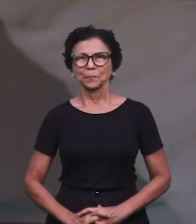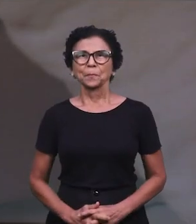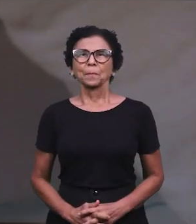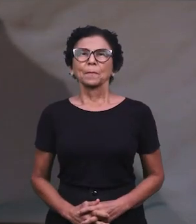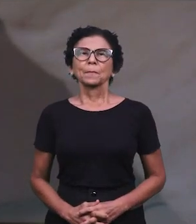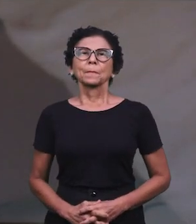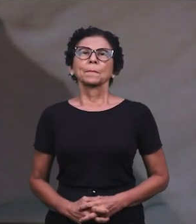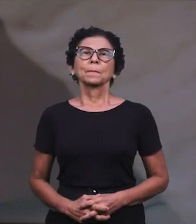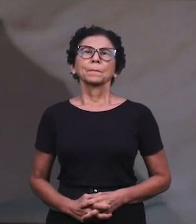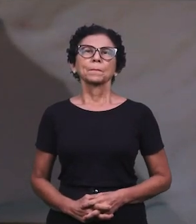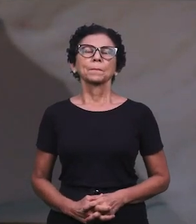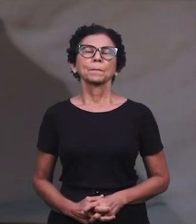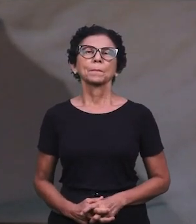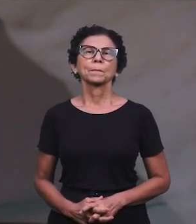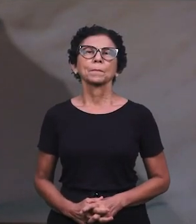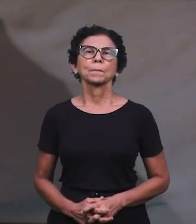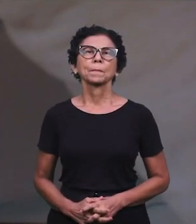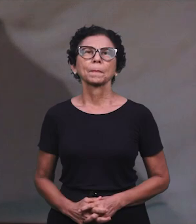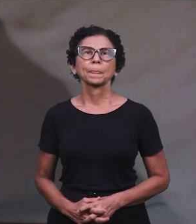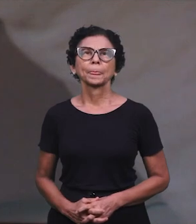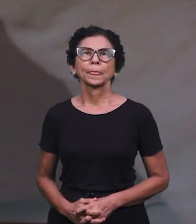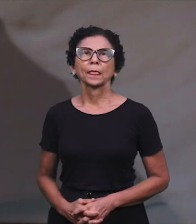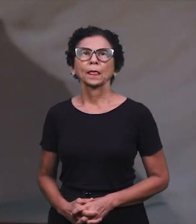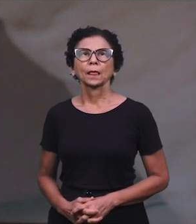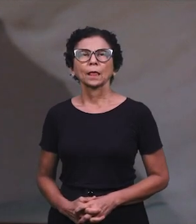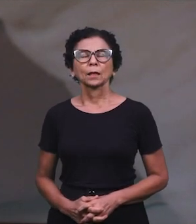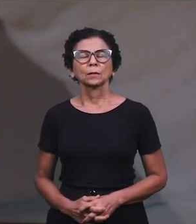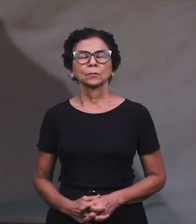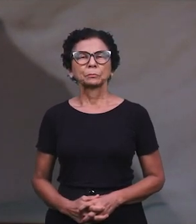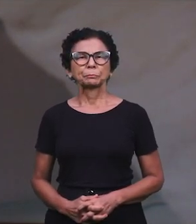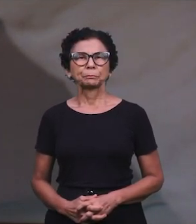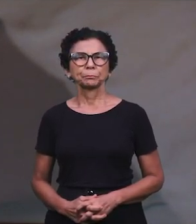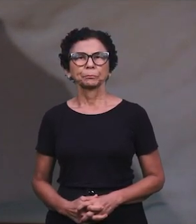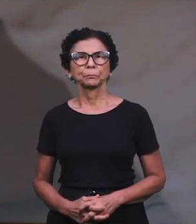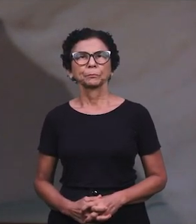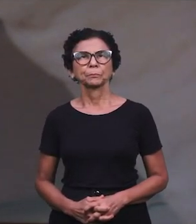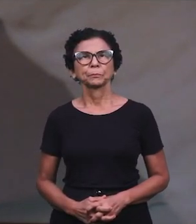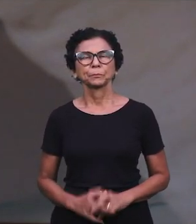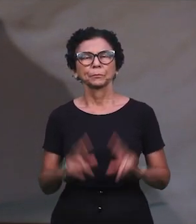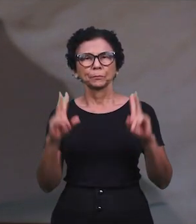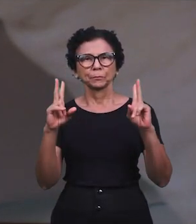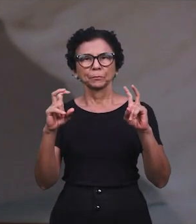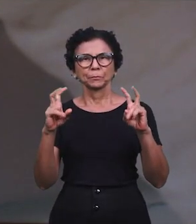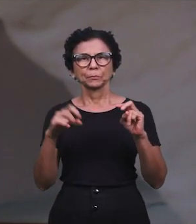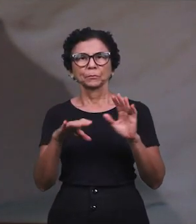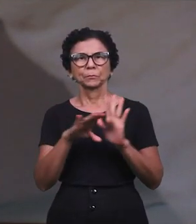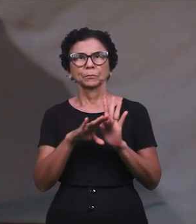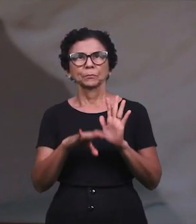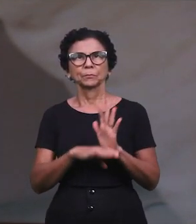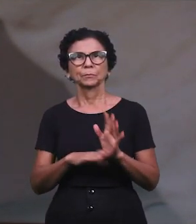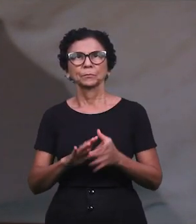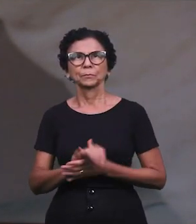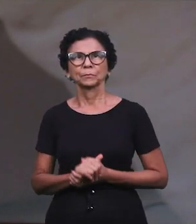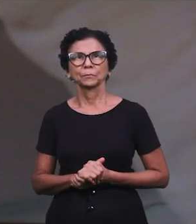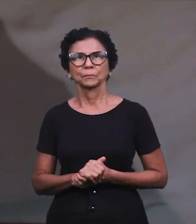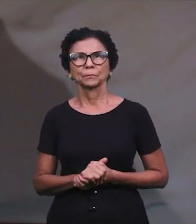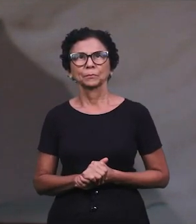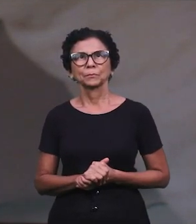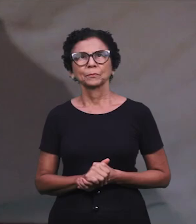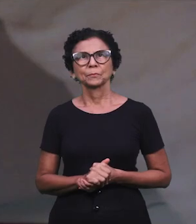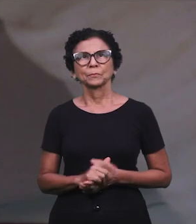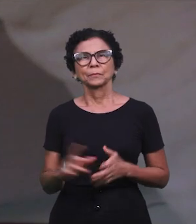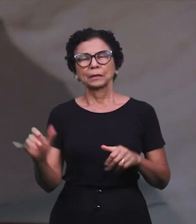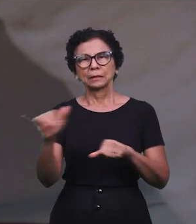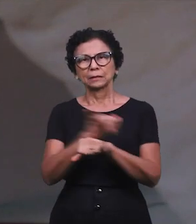bom? Então, olha só, o tema do programa de hoje seriam assim, ó, técnicas de estudos